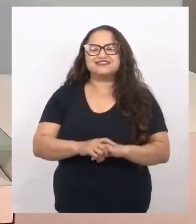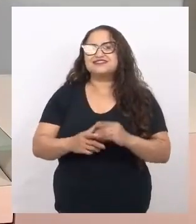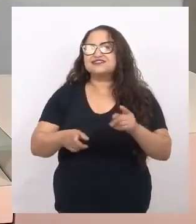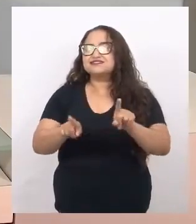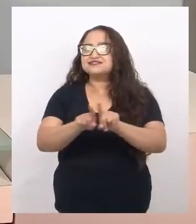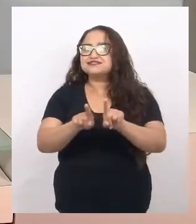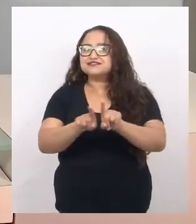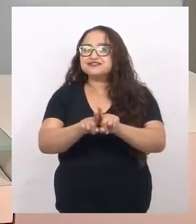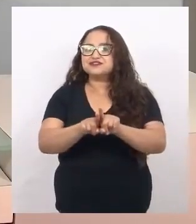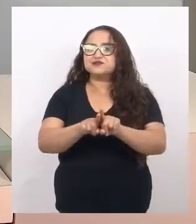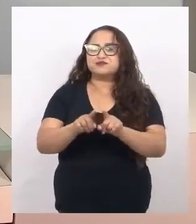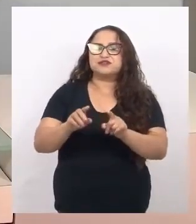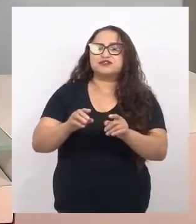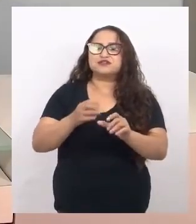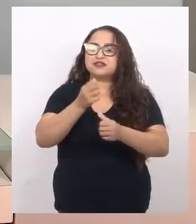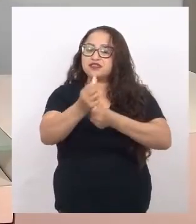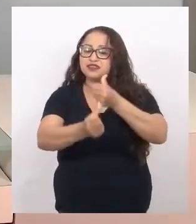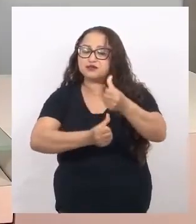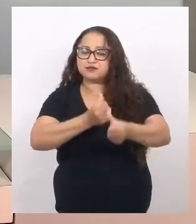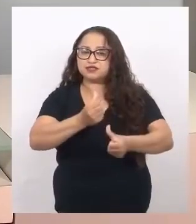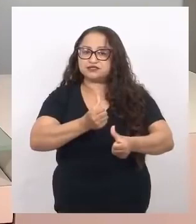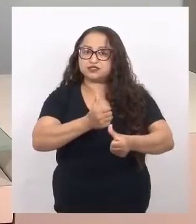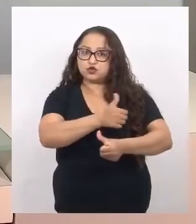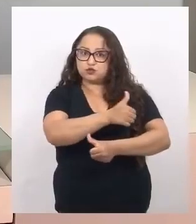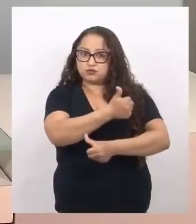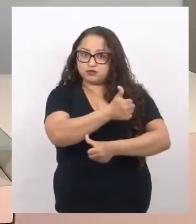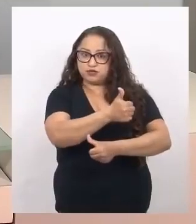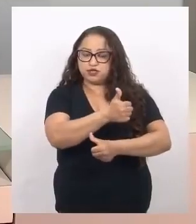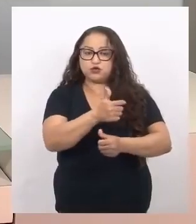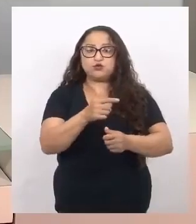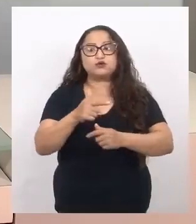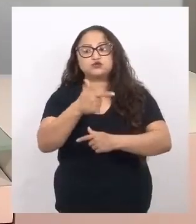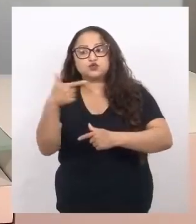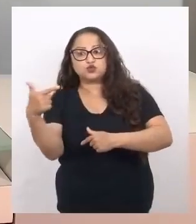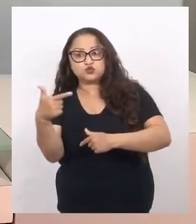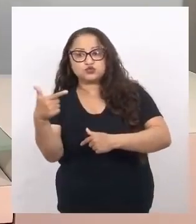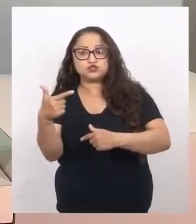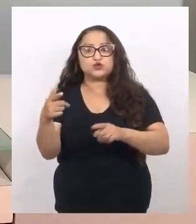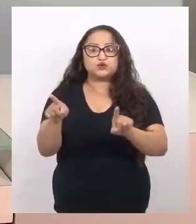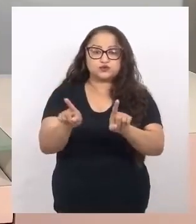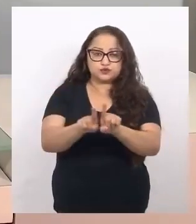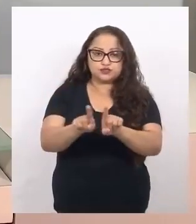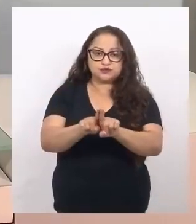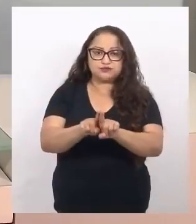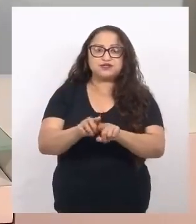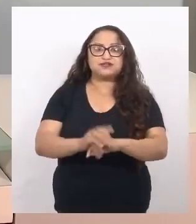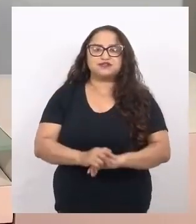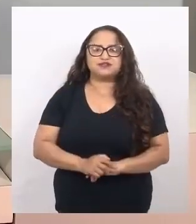semestre quanto do segundo semestre, tá? Então, essa é uma característica que é importante também a